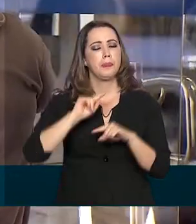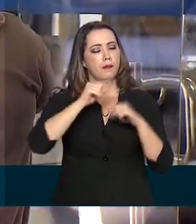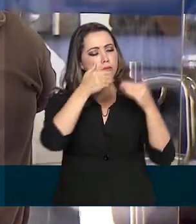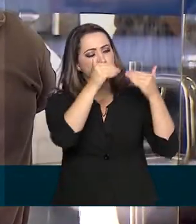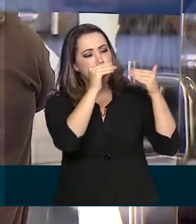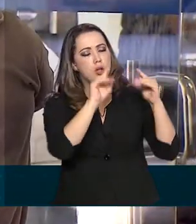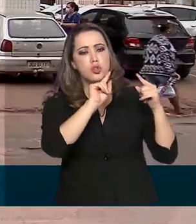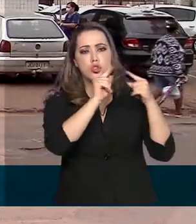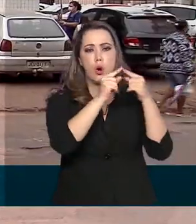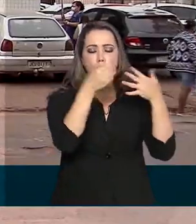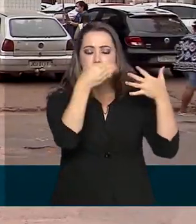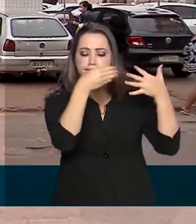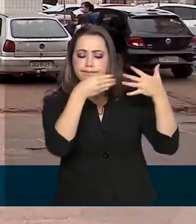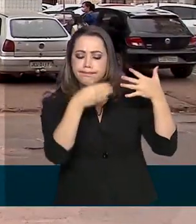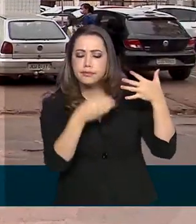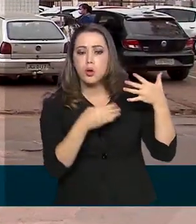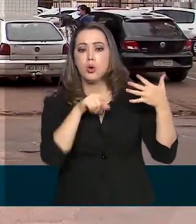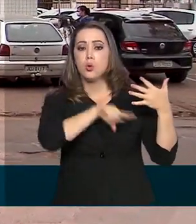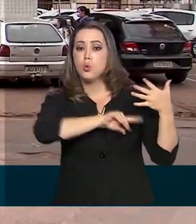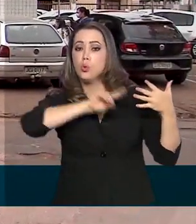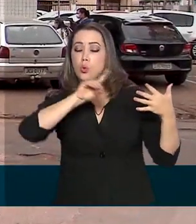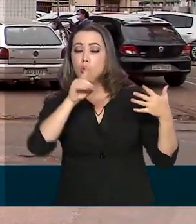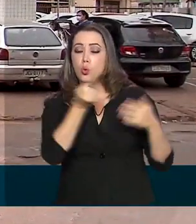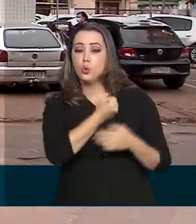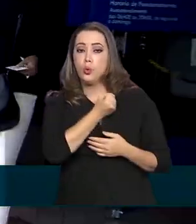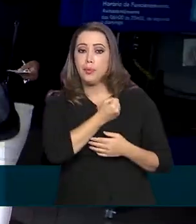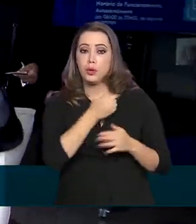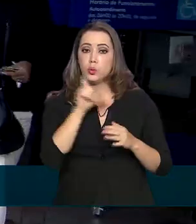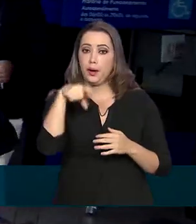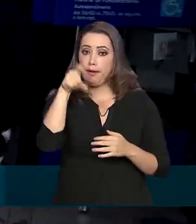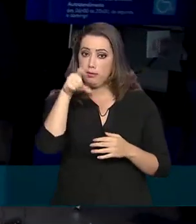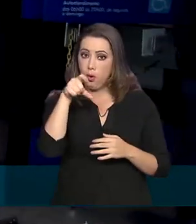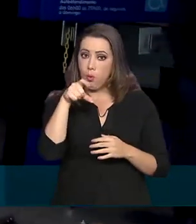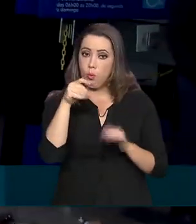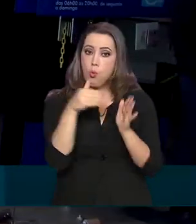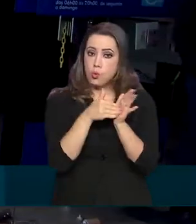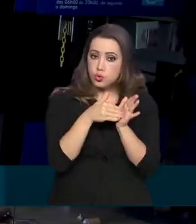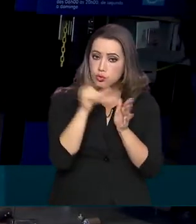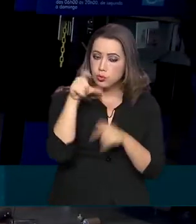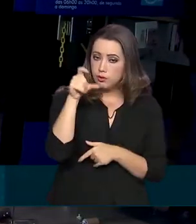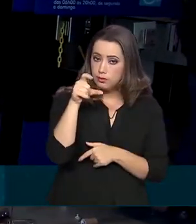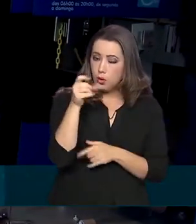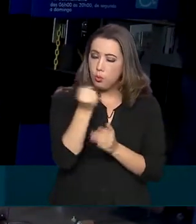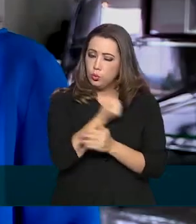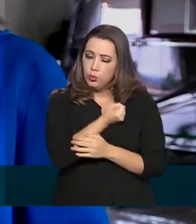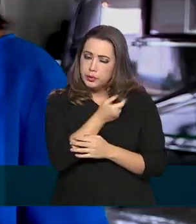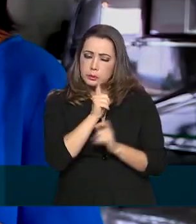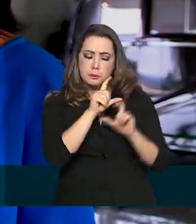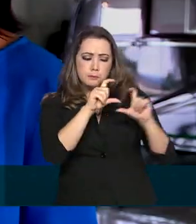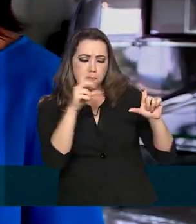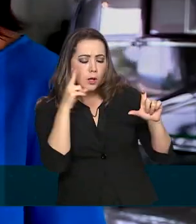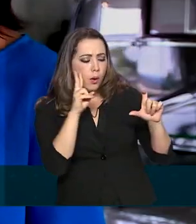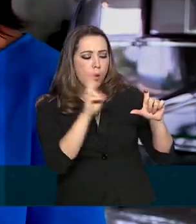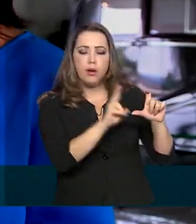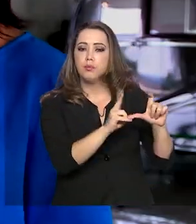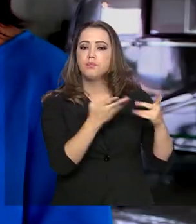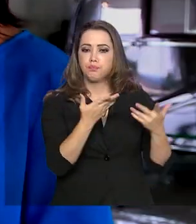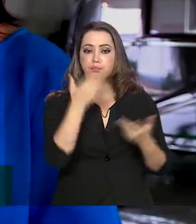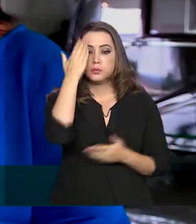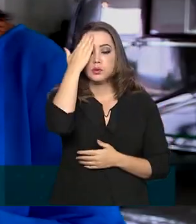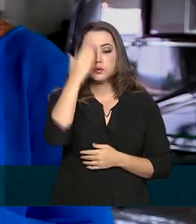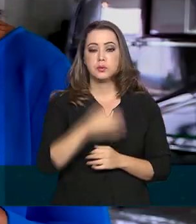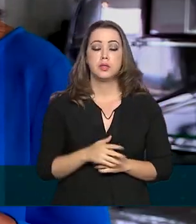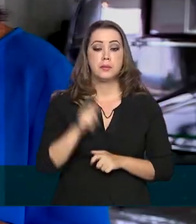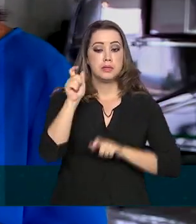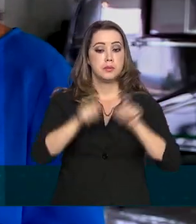uma ordem de acordo com o último número do NIS, o número de inscrição social. Para o público em geral